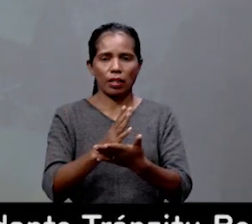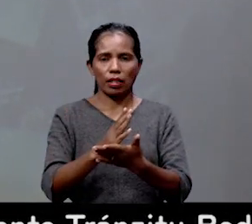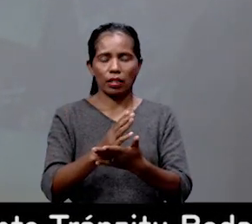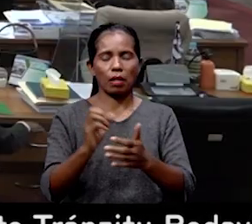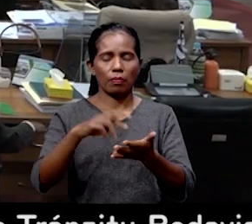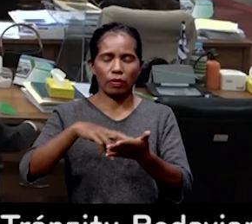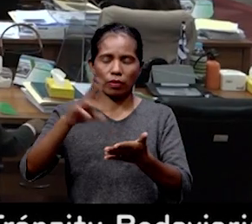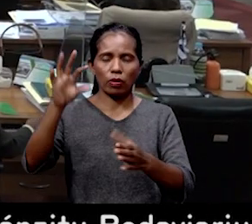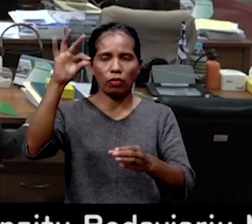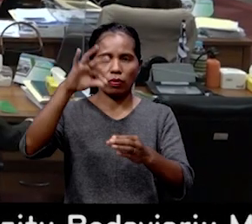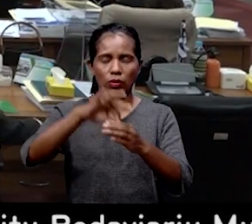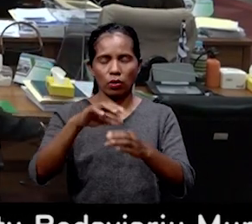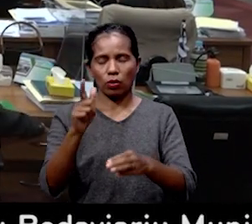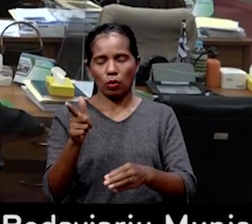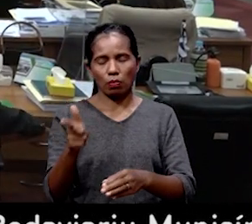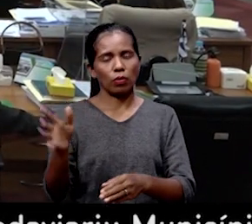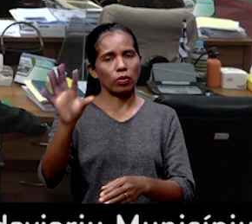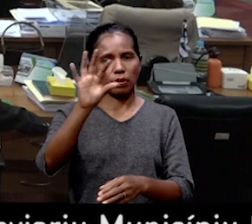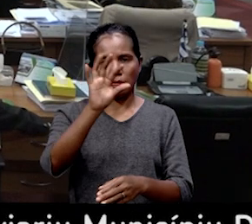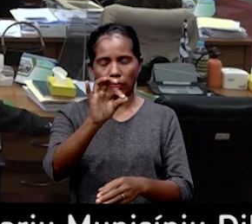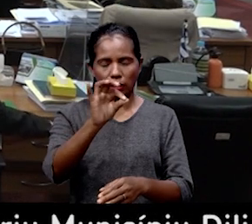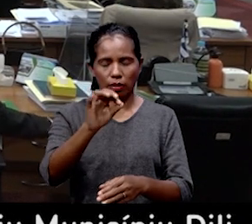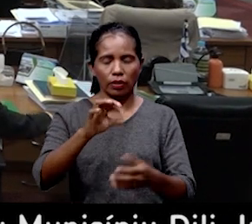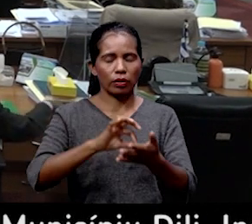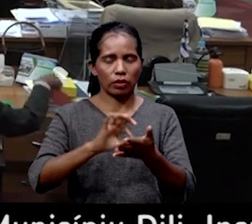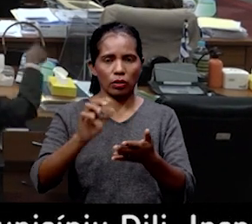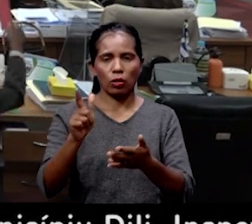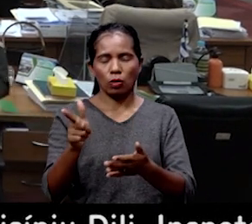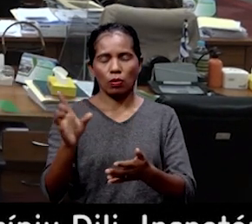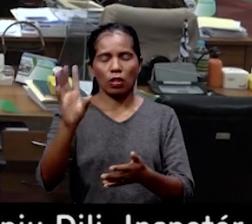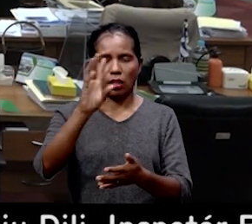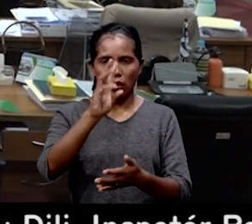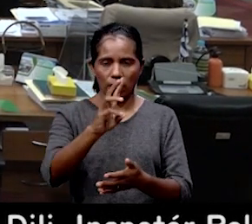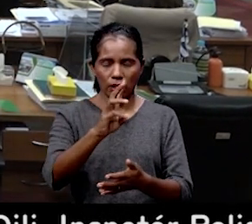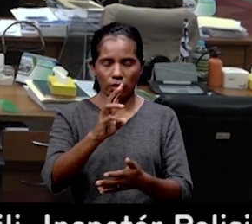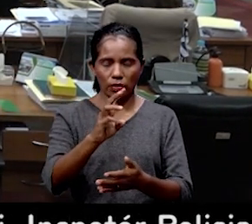o votos a favor ruanulo recensia, contra ruanulo recinen,